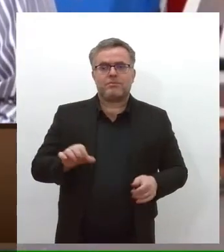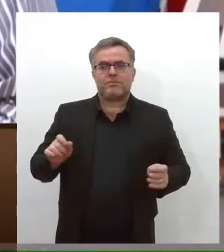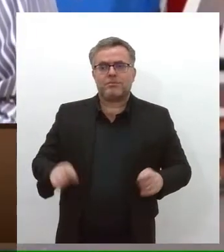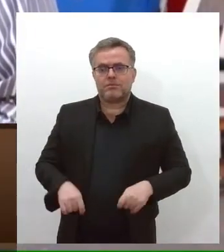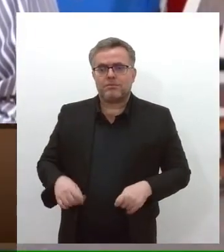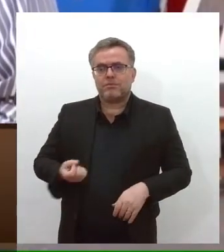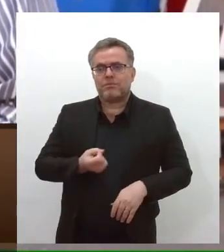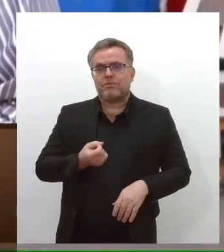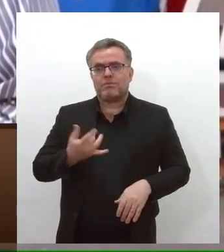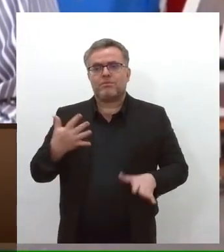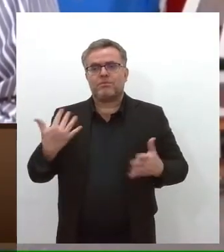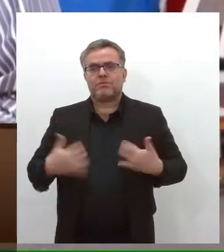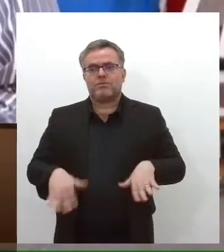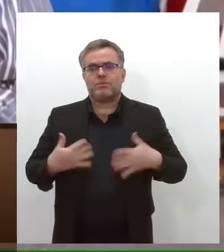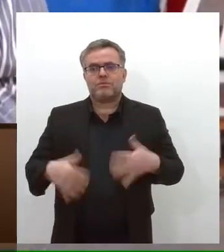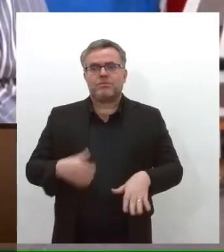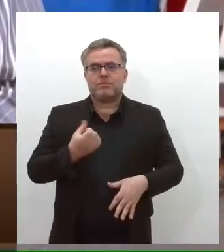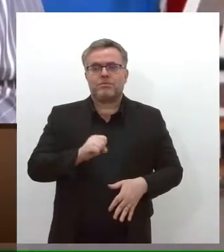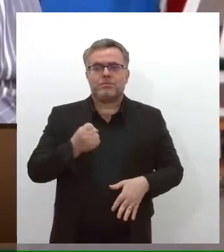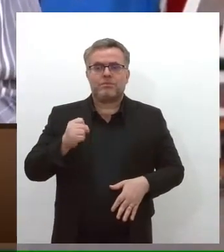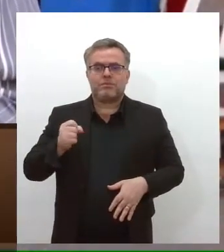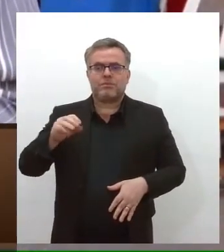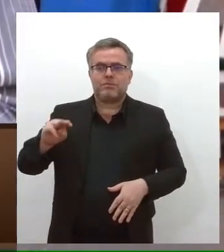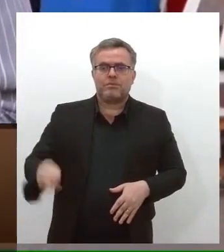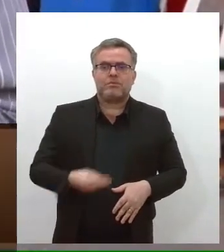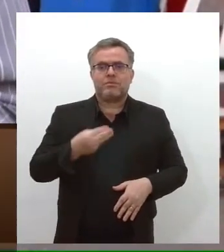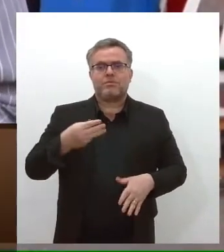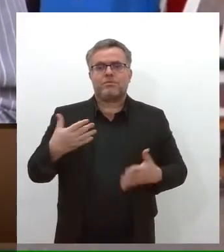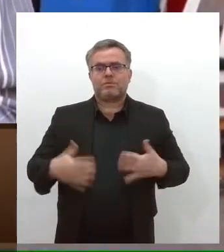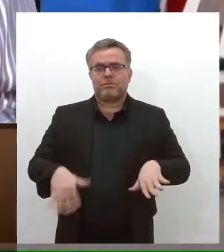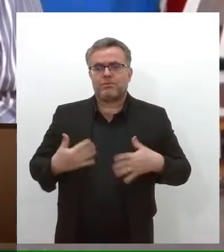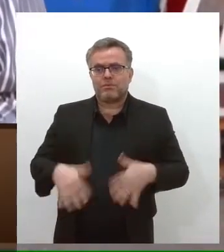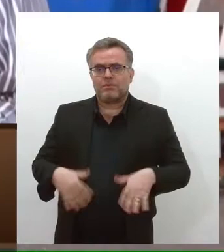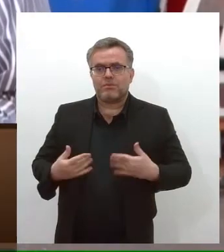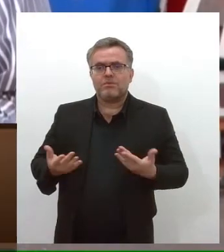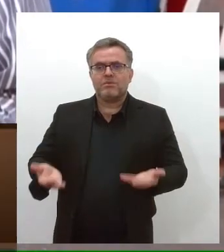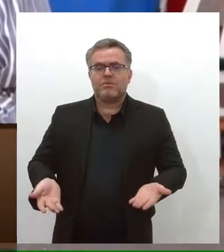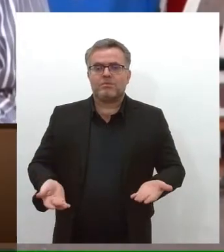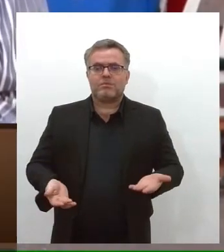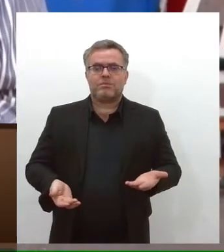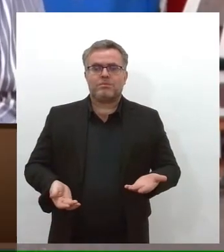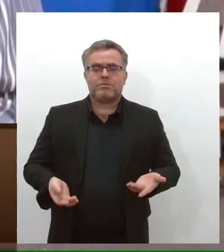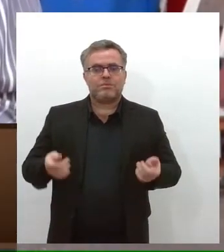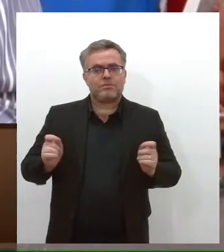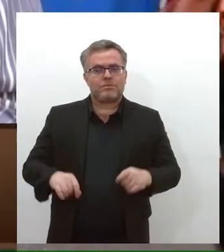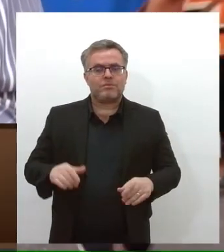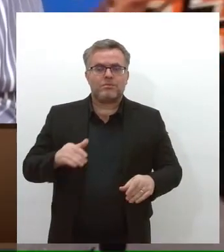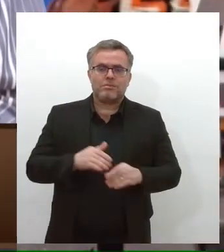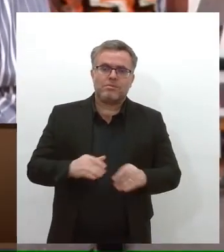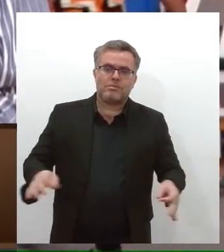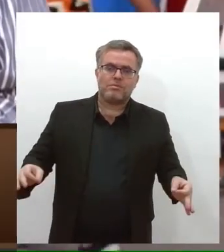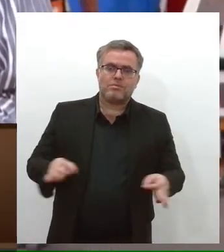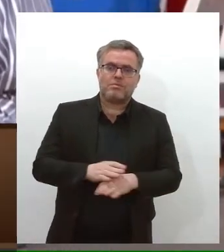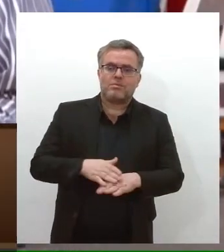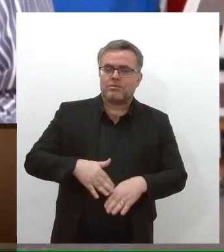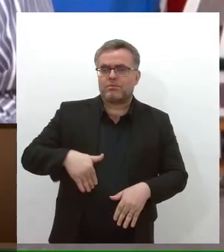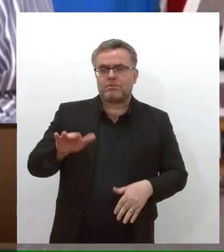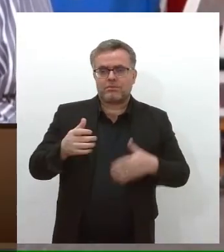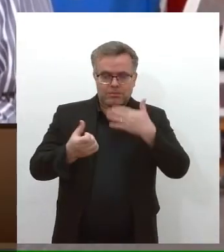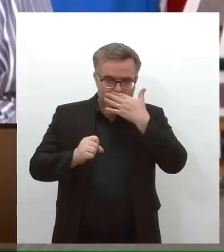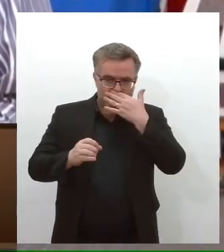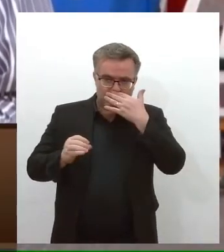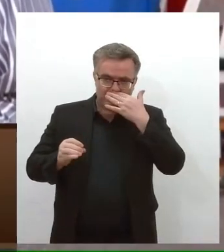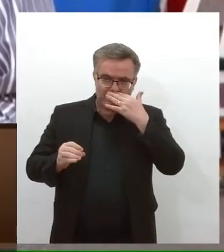os 88 mil. Já se levarmos em conta, eleitores com idade acima dos 80 anos são mais